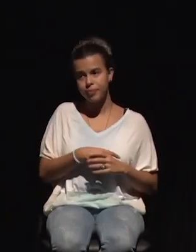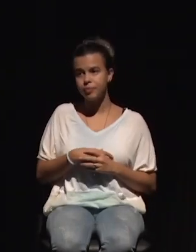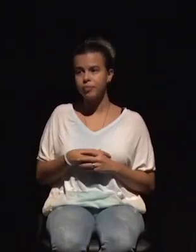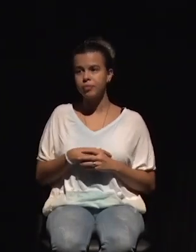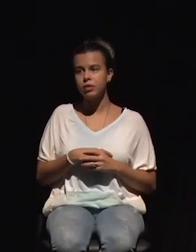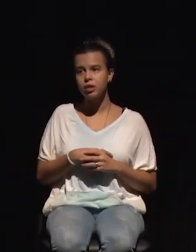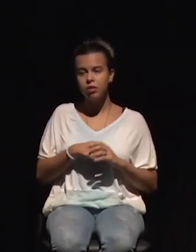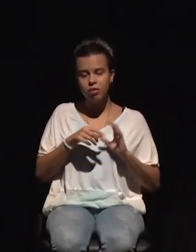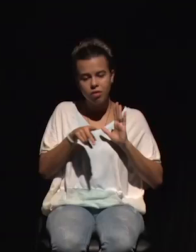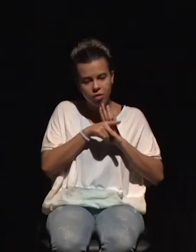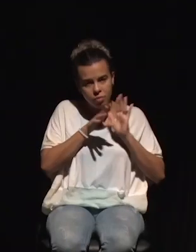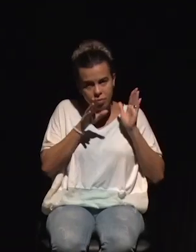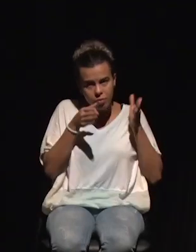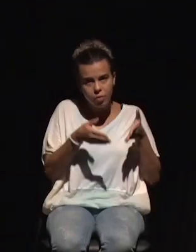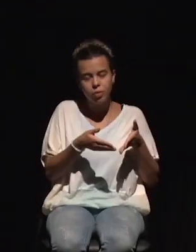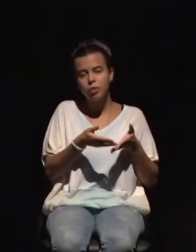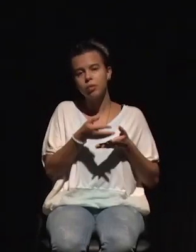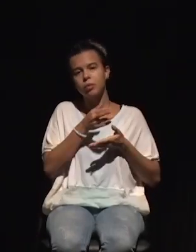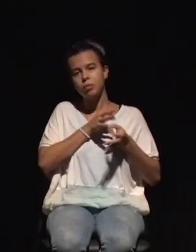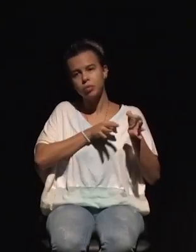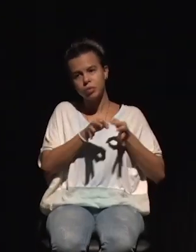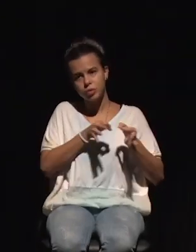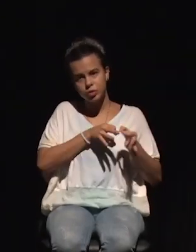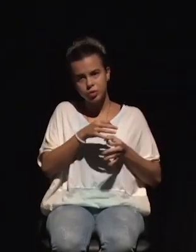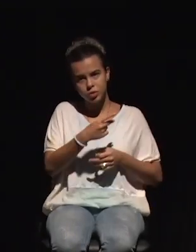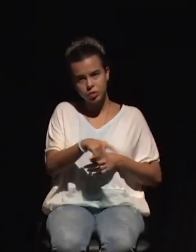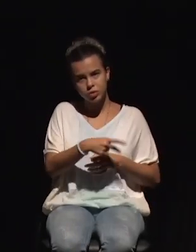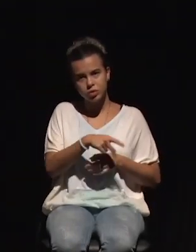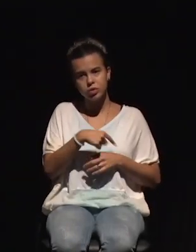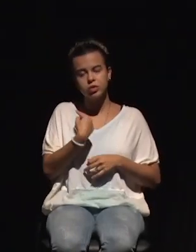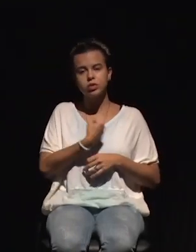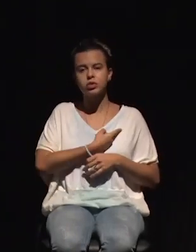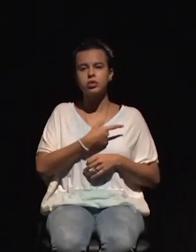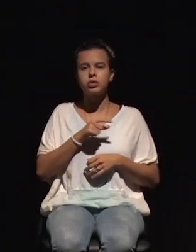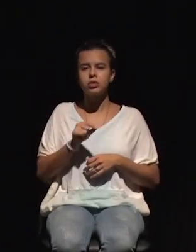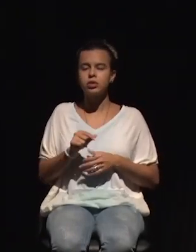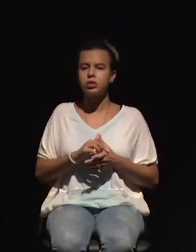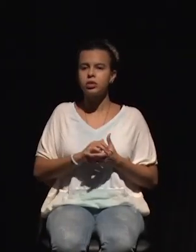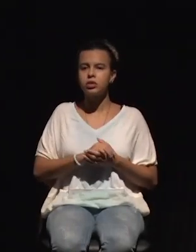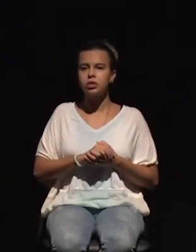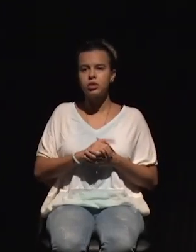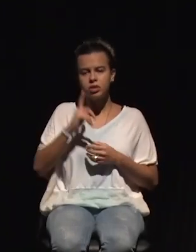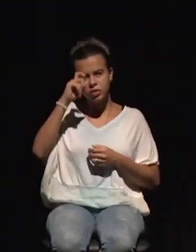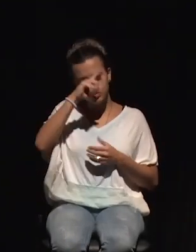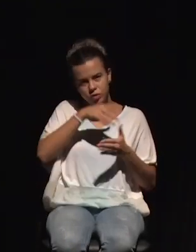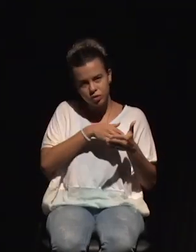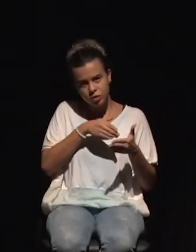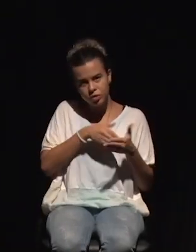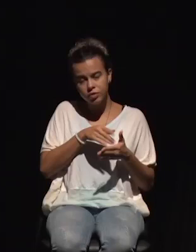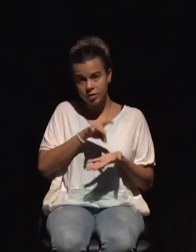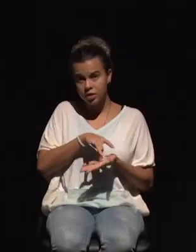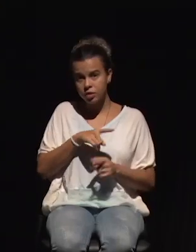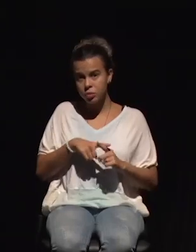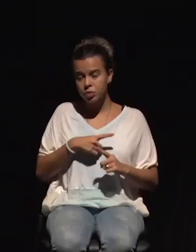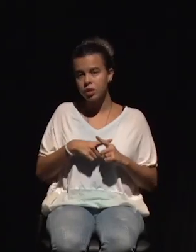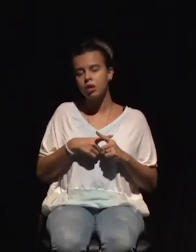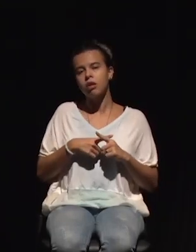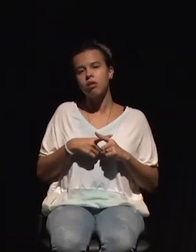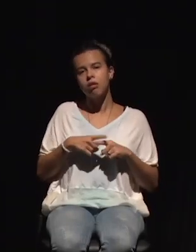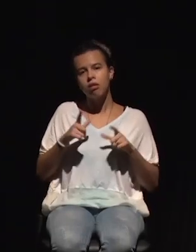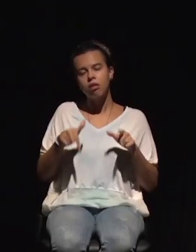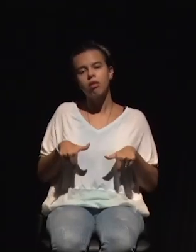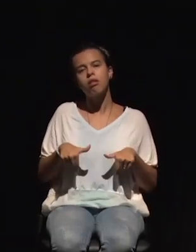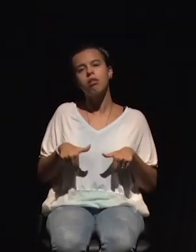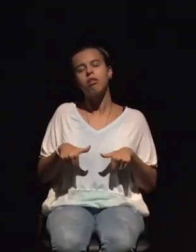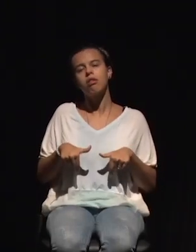especificidades desse projeto a gente é banco nessa essa dificuldade na verdade porque ele é um espaço de fronteira